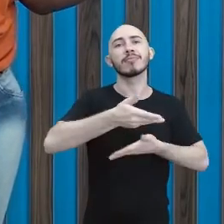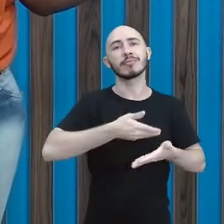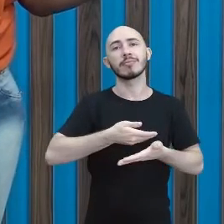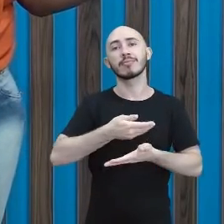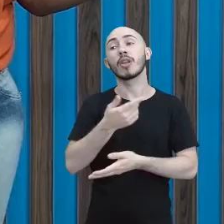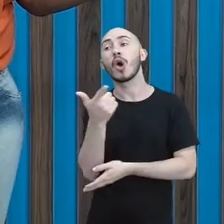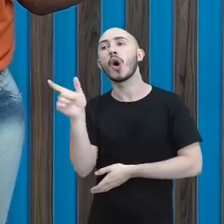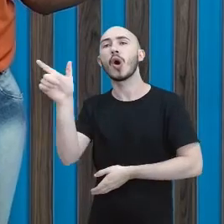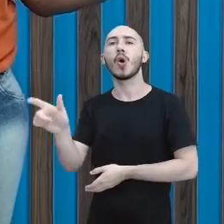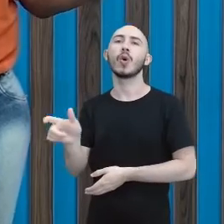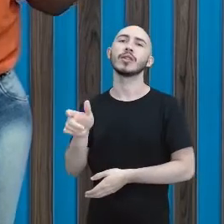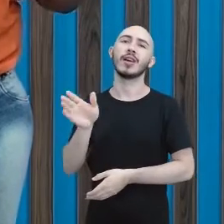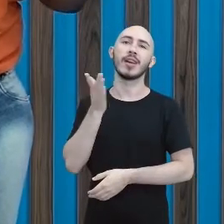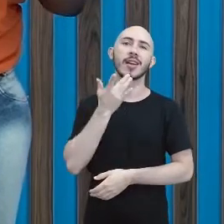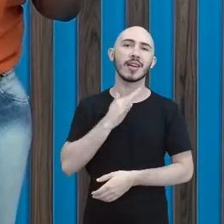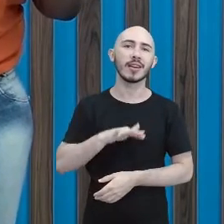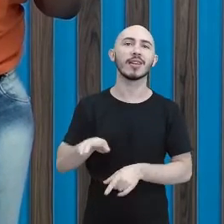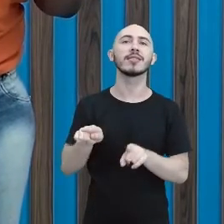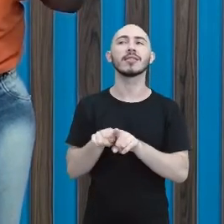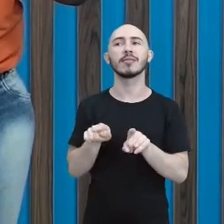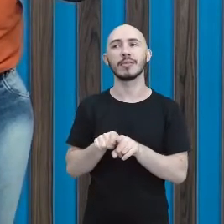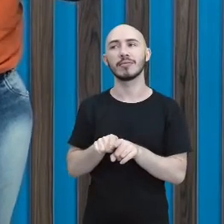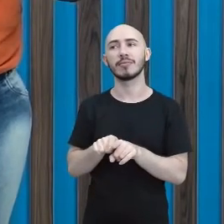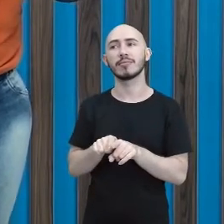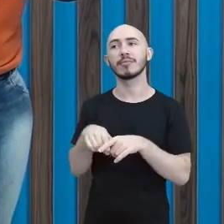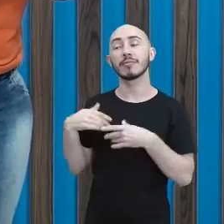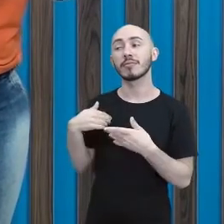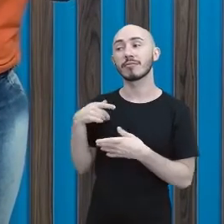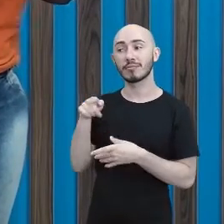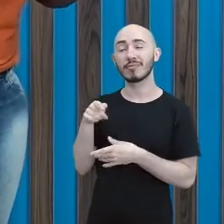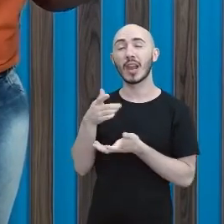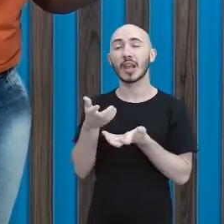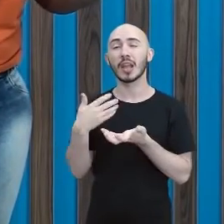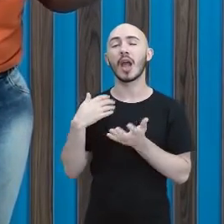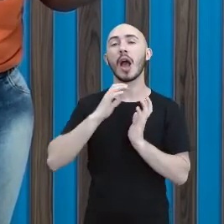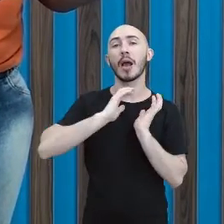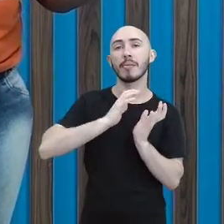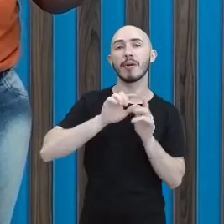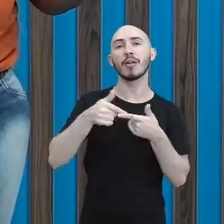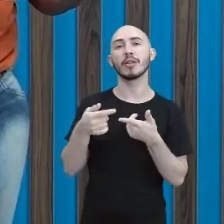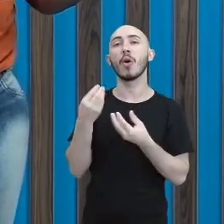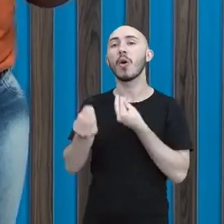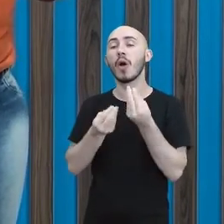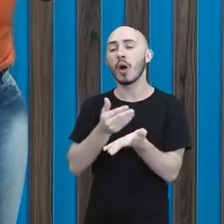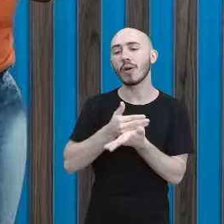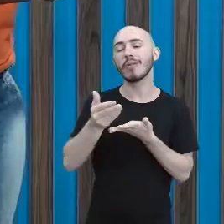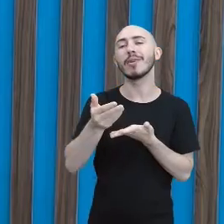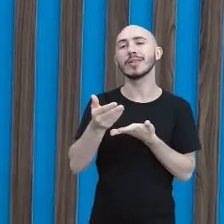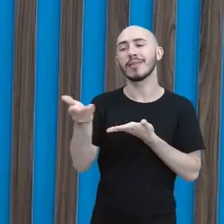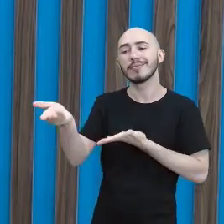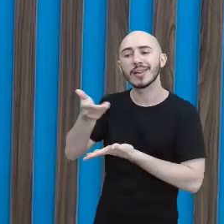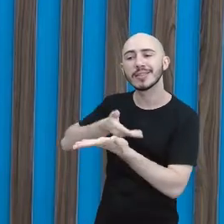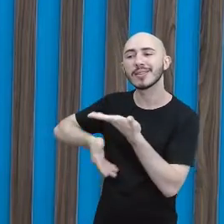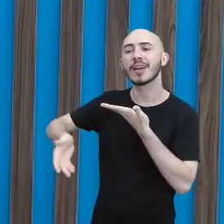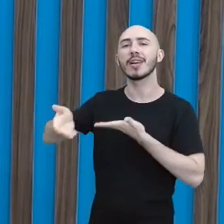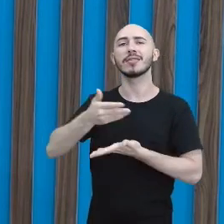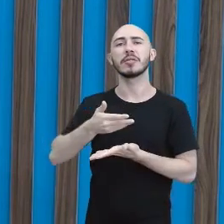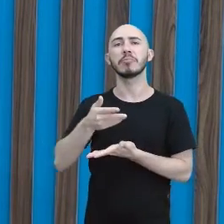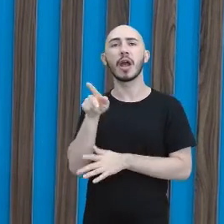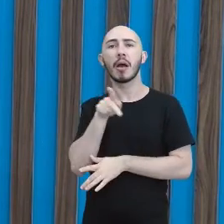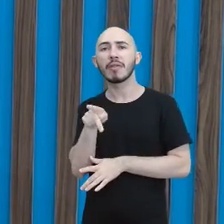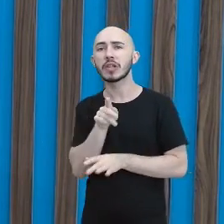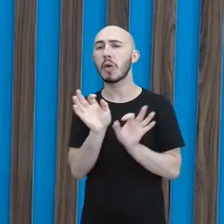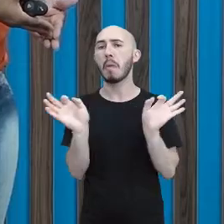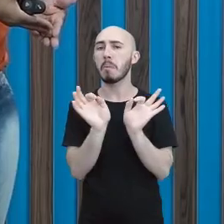outro está precisando? Então, você quer essa bola? Então, ele já começa a fazer essa ponte sem precisar que a